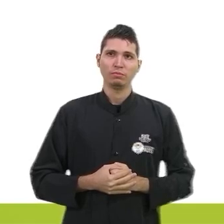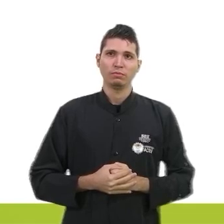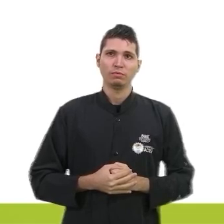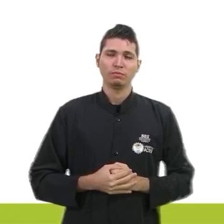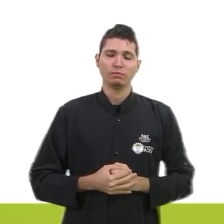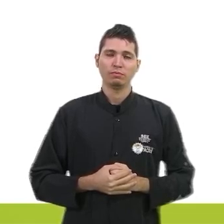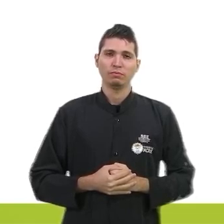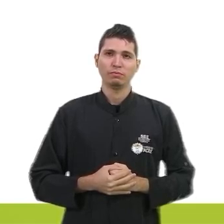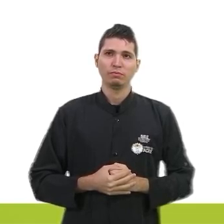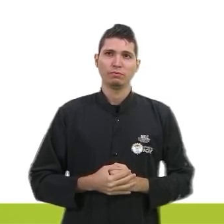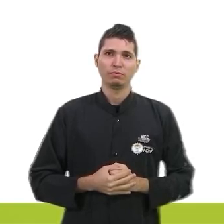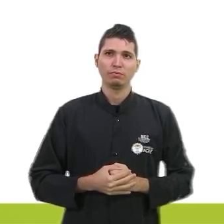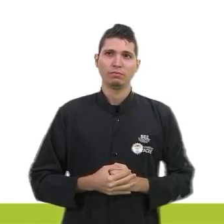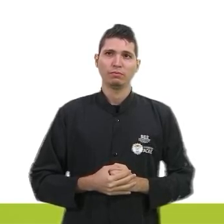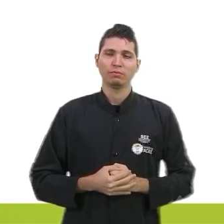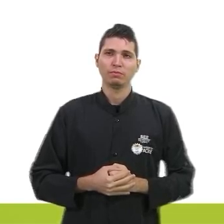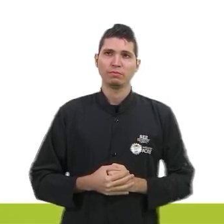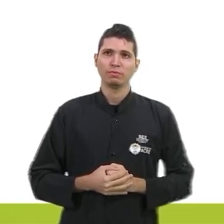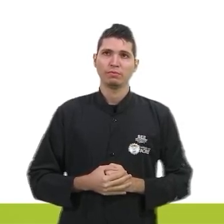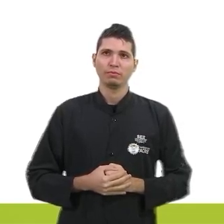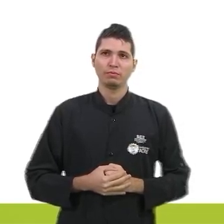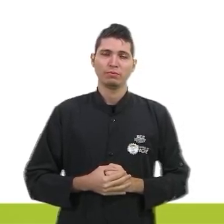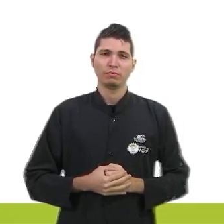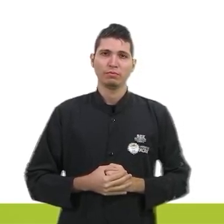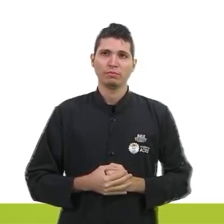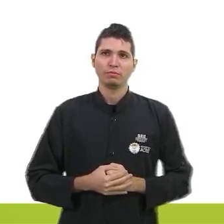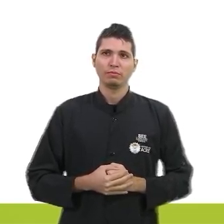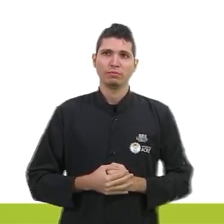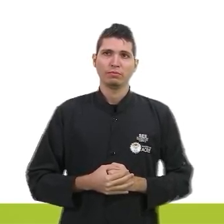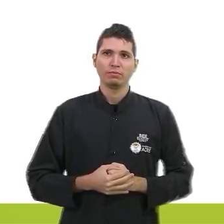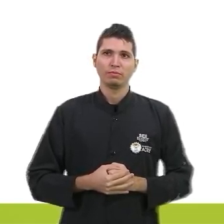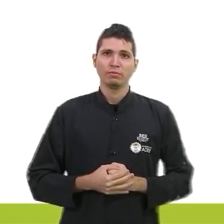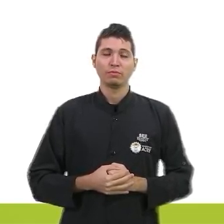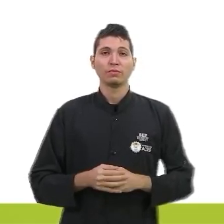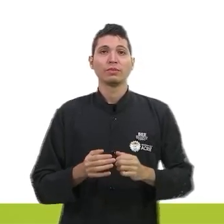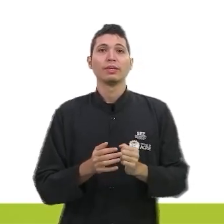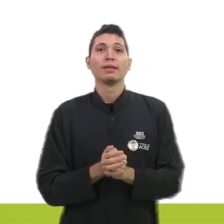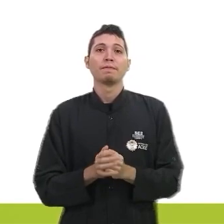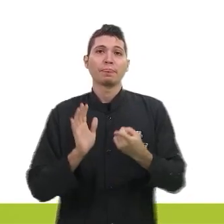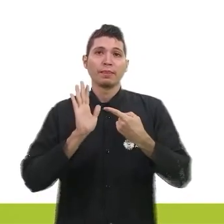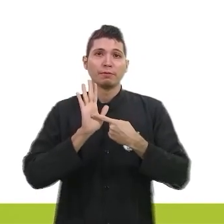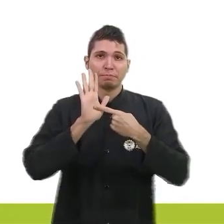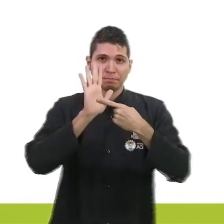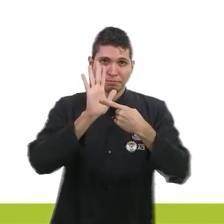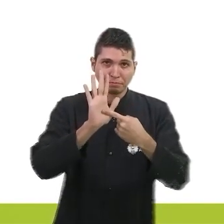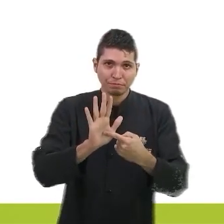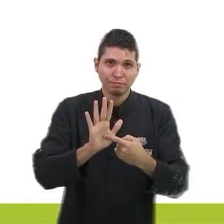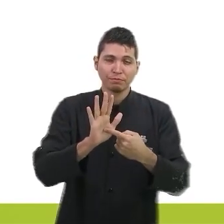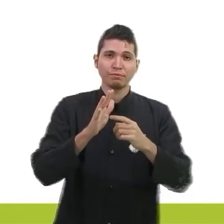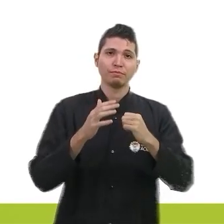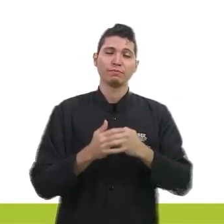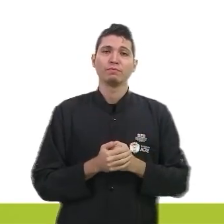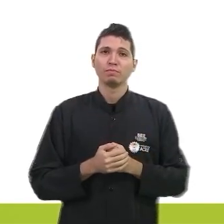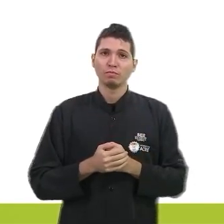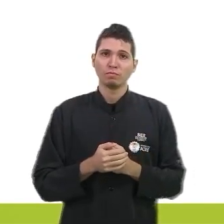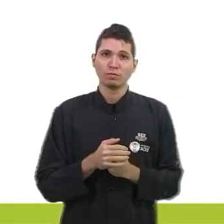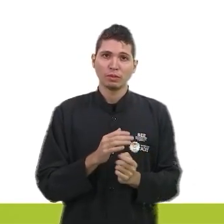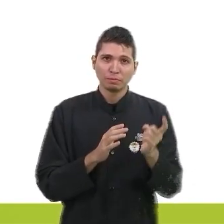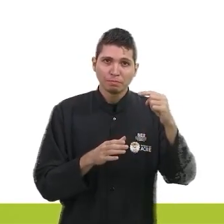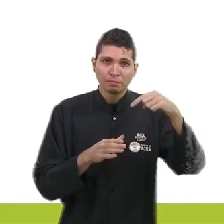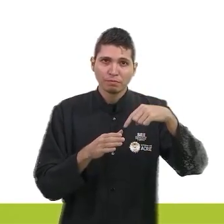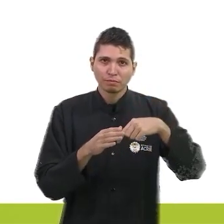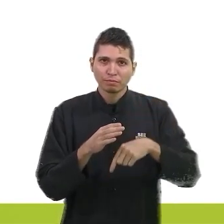Ou melhor, desculpa, eu vou fazer um exemplo agora não. Eu vou primeiro conversar um pouco sobre o sentido